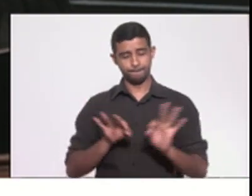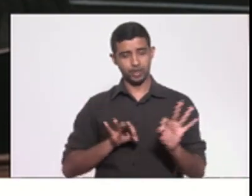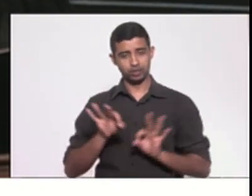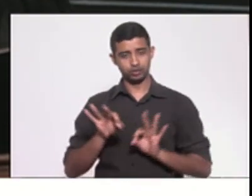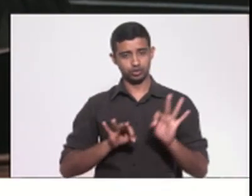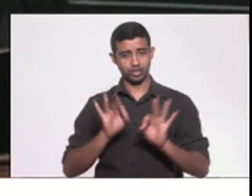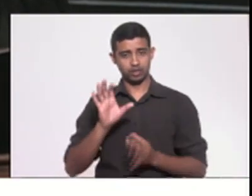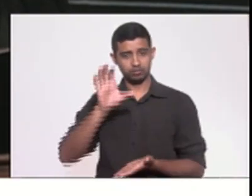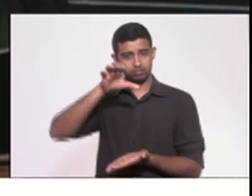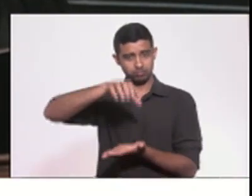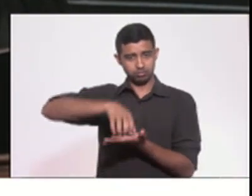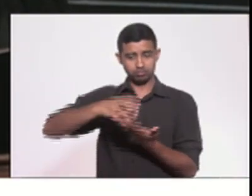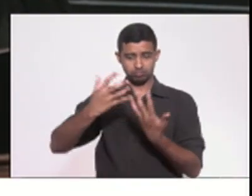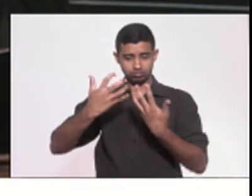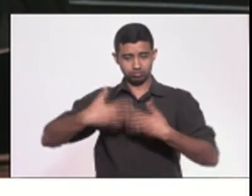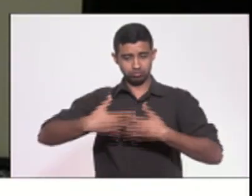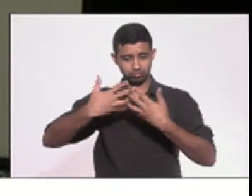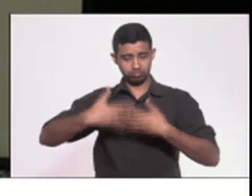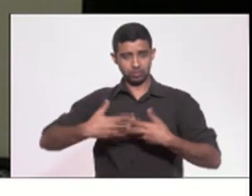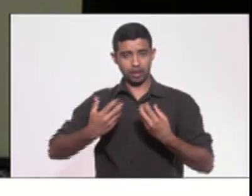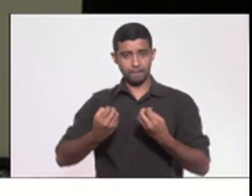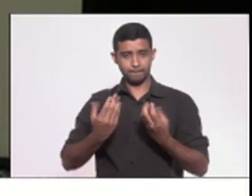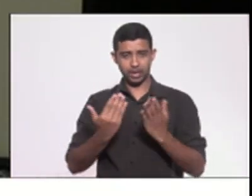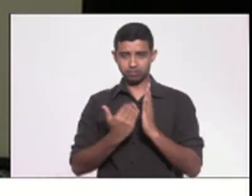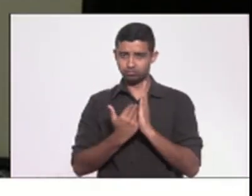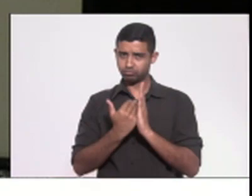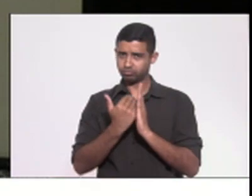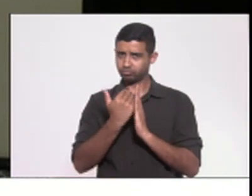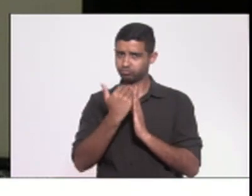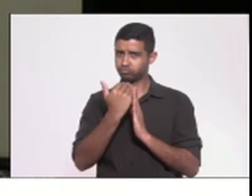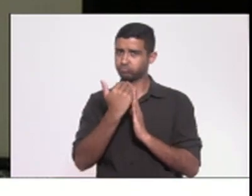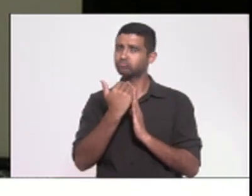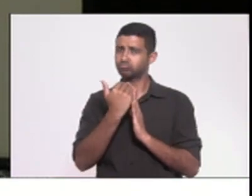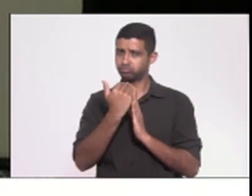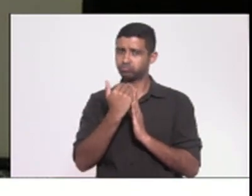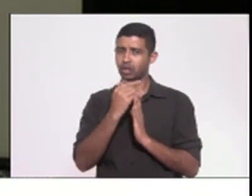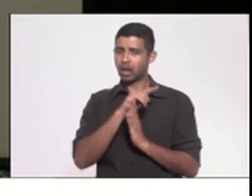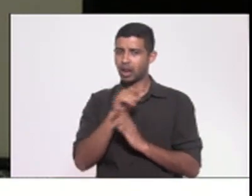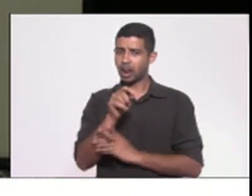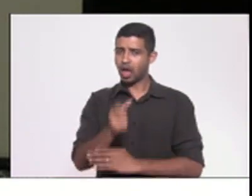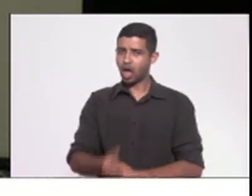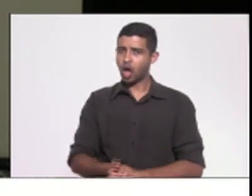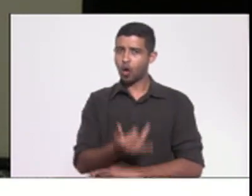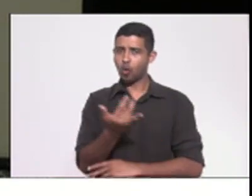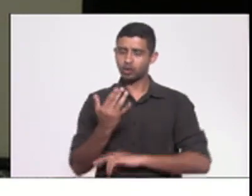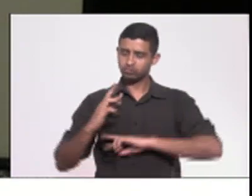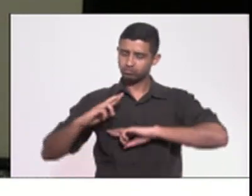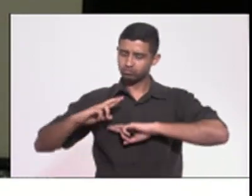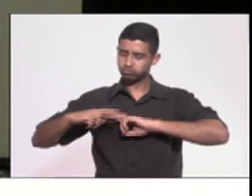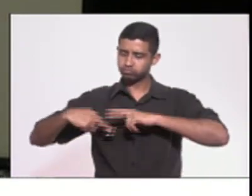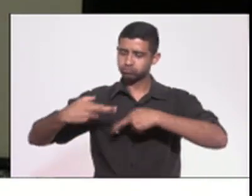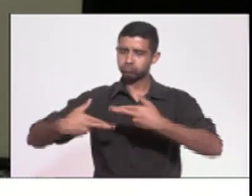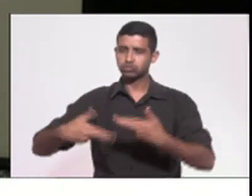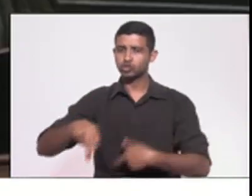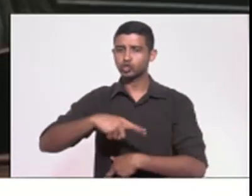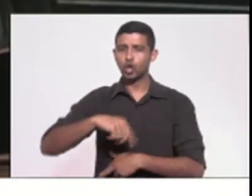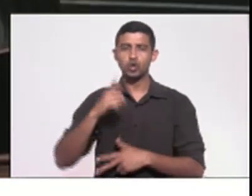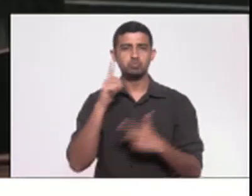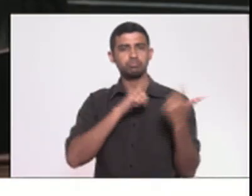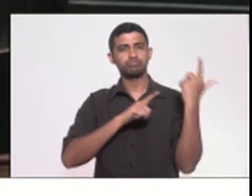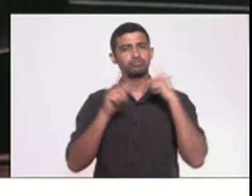unidade de tratamento mecânico para aumentar e muito a quantidade de recicláveis que nós